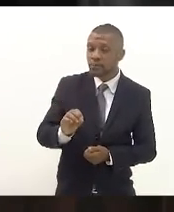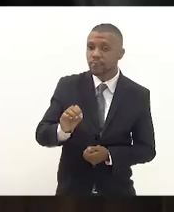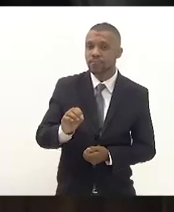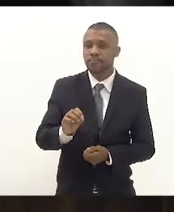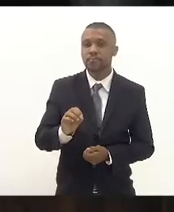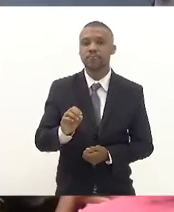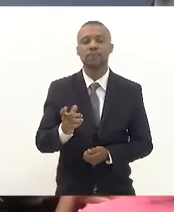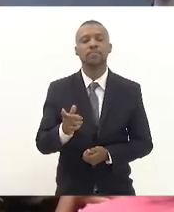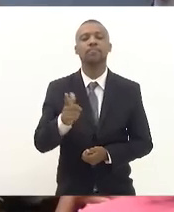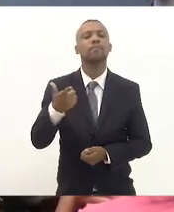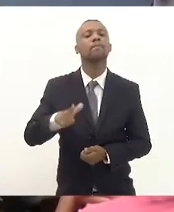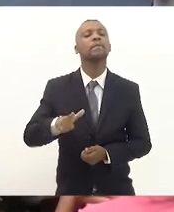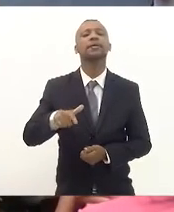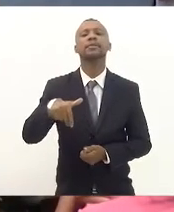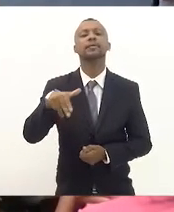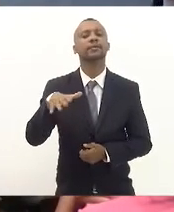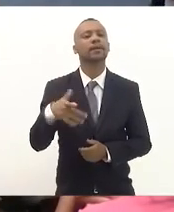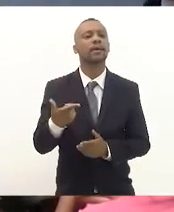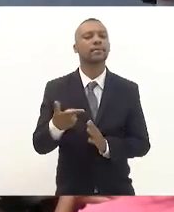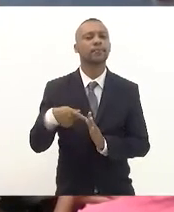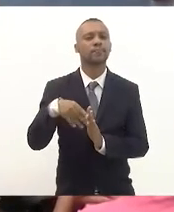Oi mas quem é